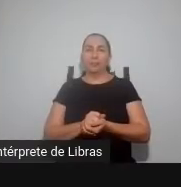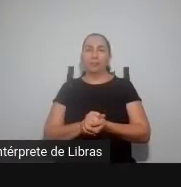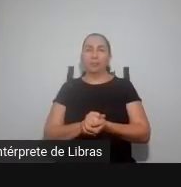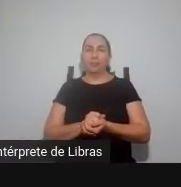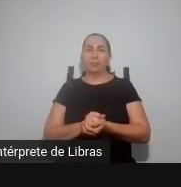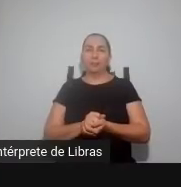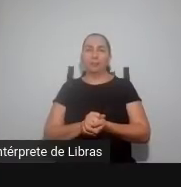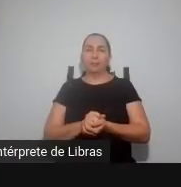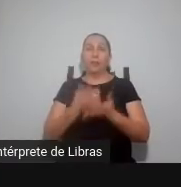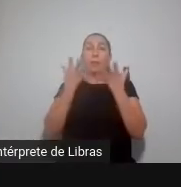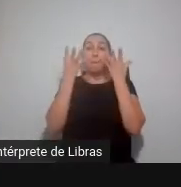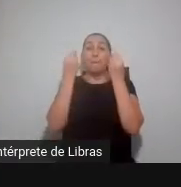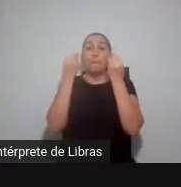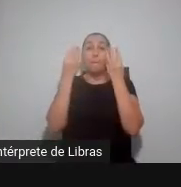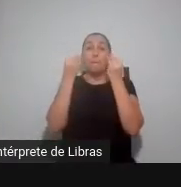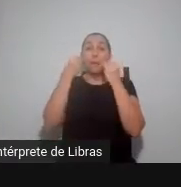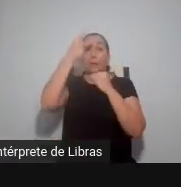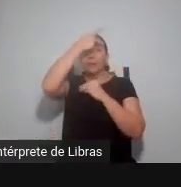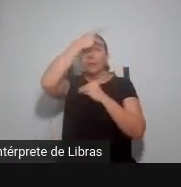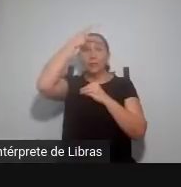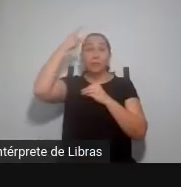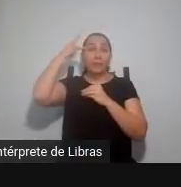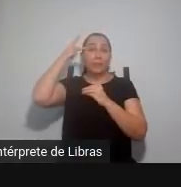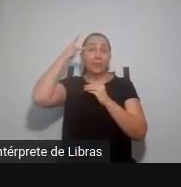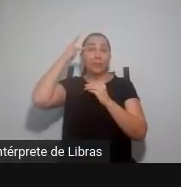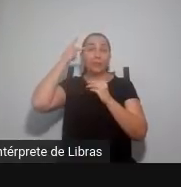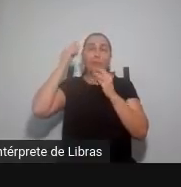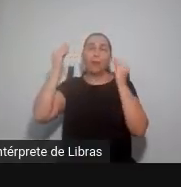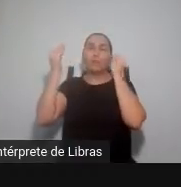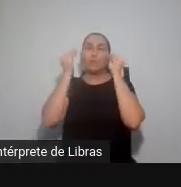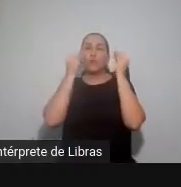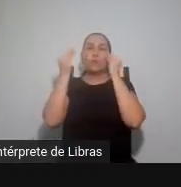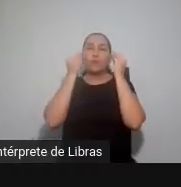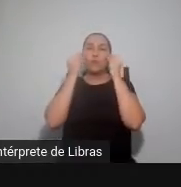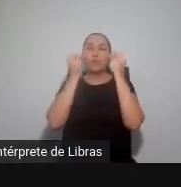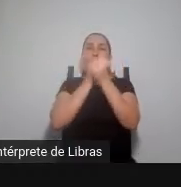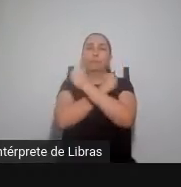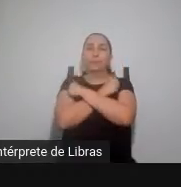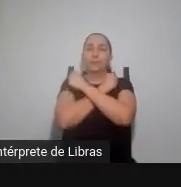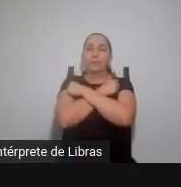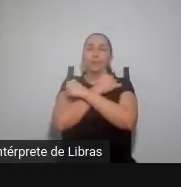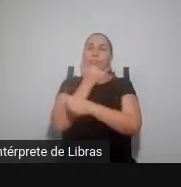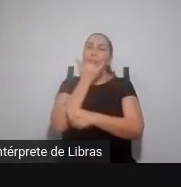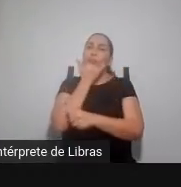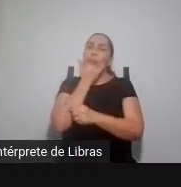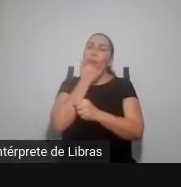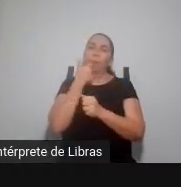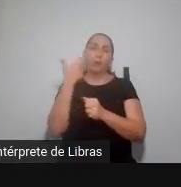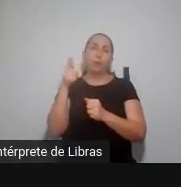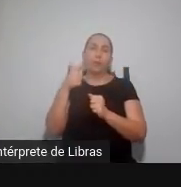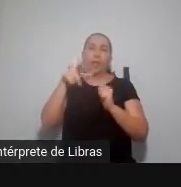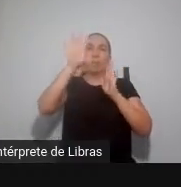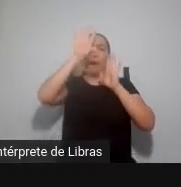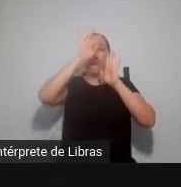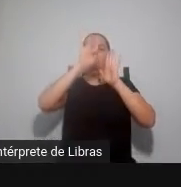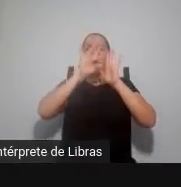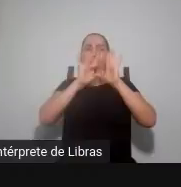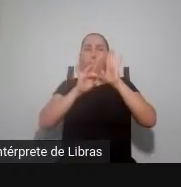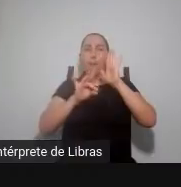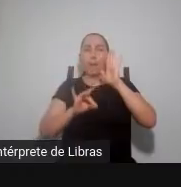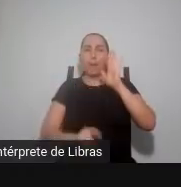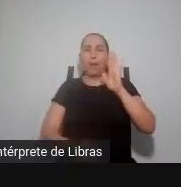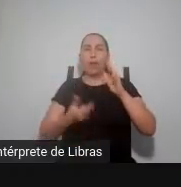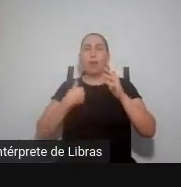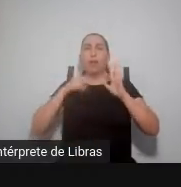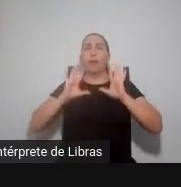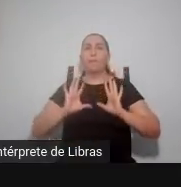a gente, desculpa, porque eu não vou falar de todo mundo, porque eu já até perdi a folha. Tem uma tal de Júlia que mandou mamãe parabéns, te